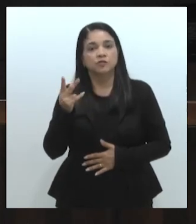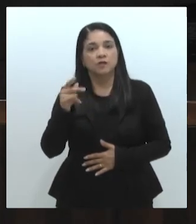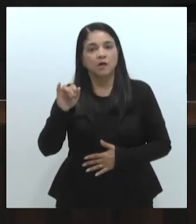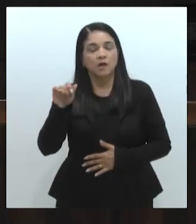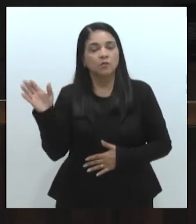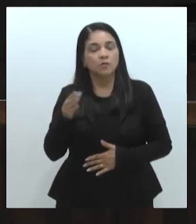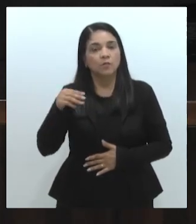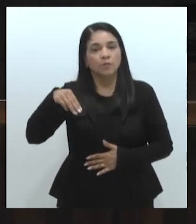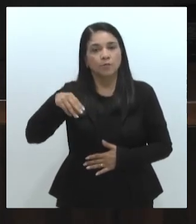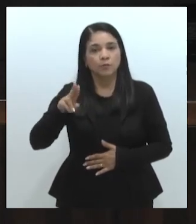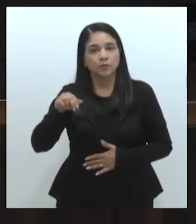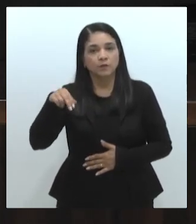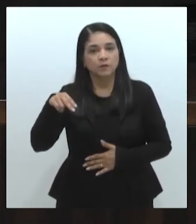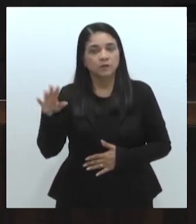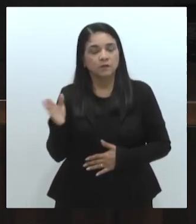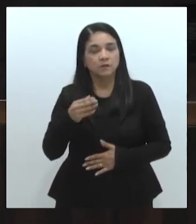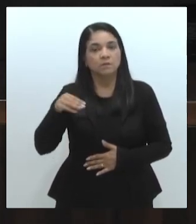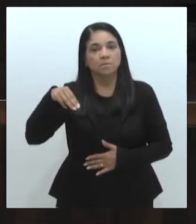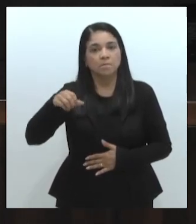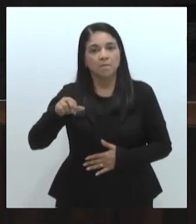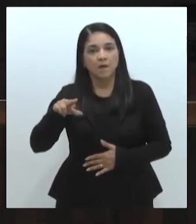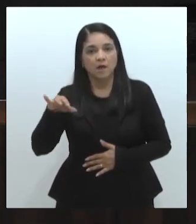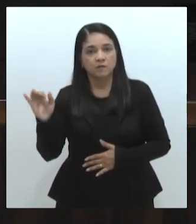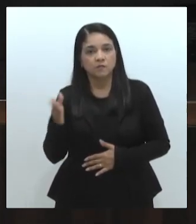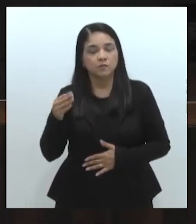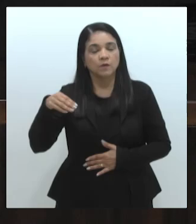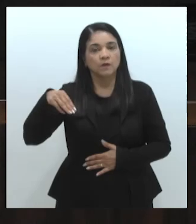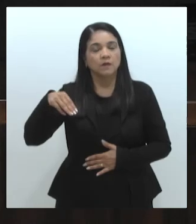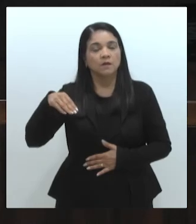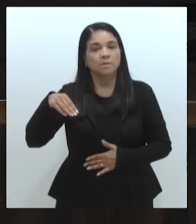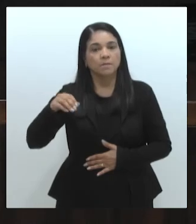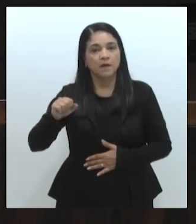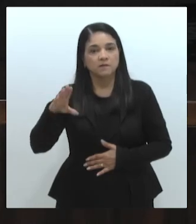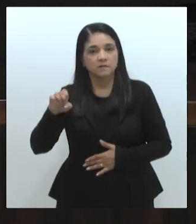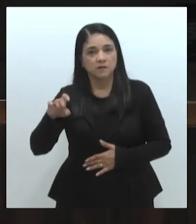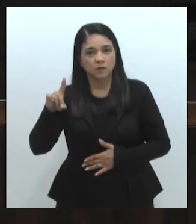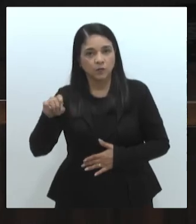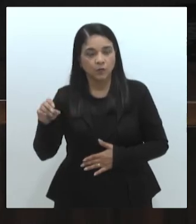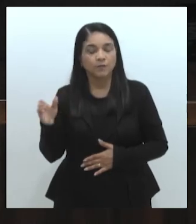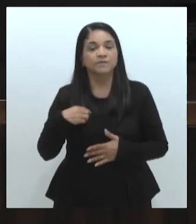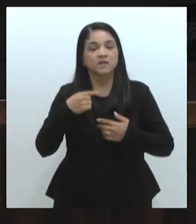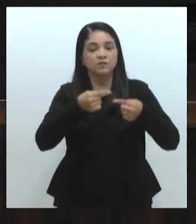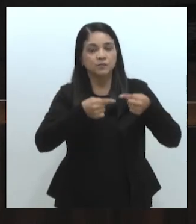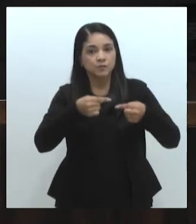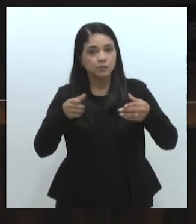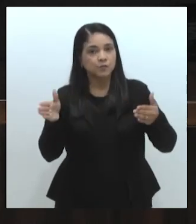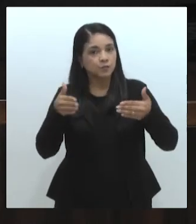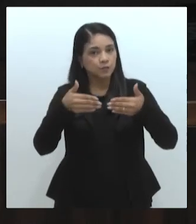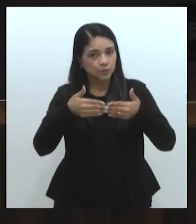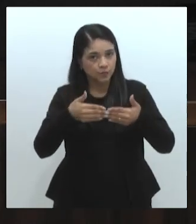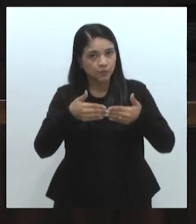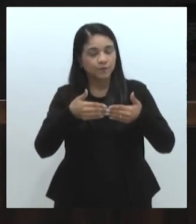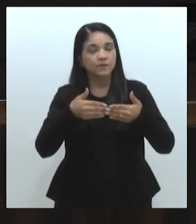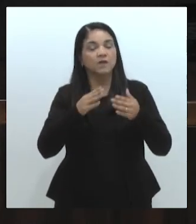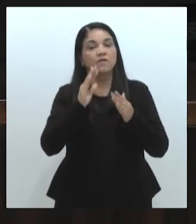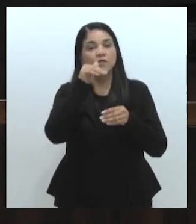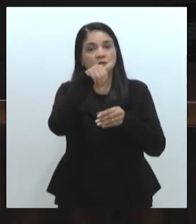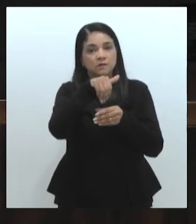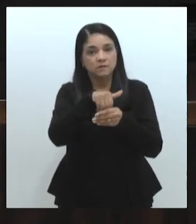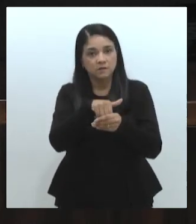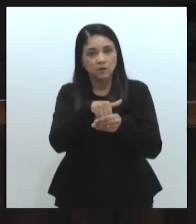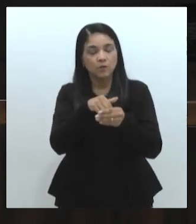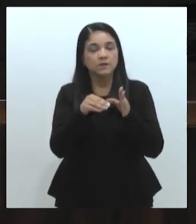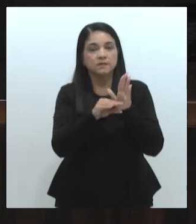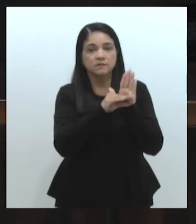Márcio Canela e Carlos Macedo. Em discussão, não havendo quem queira discutir, encerrada a discussão. Em votação,